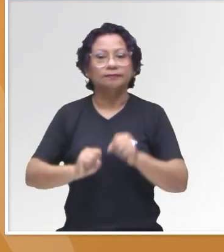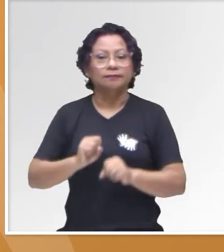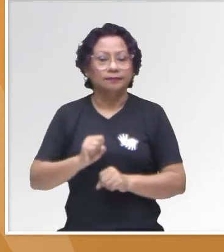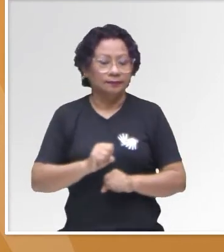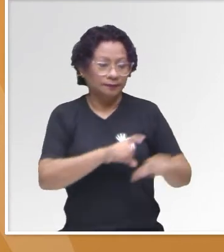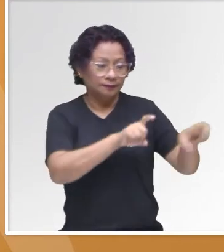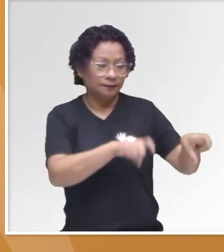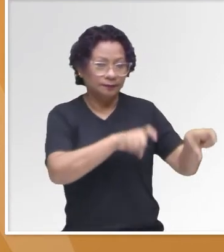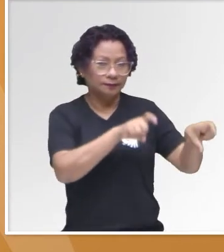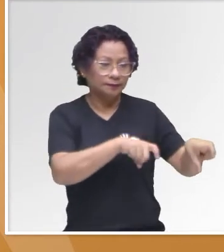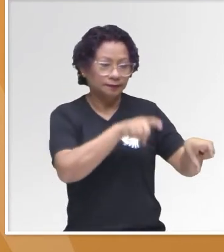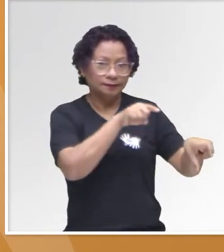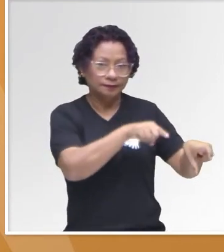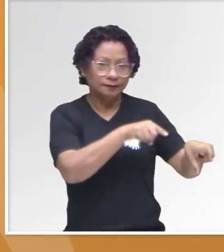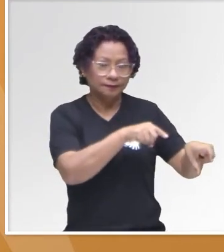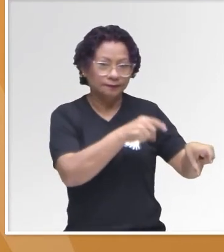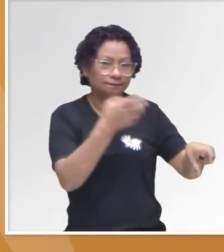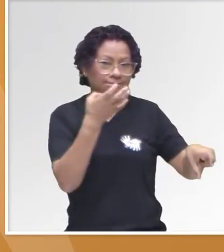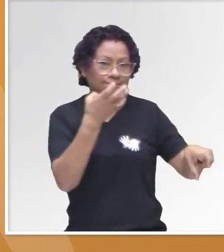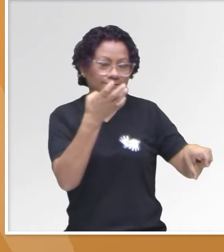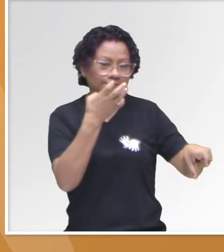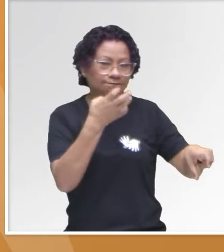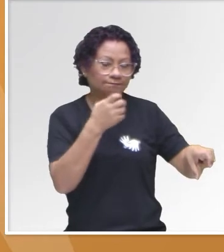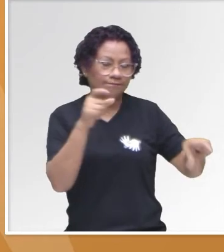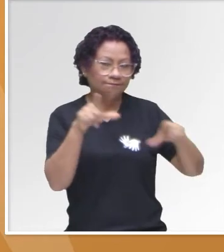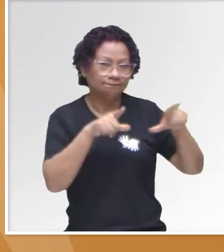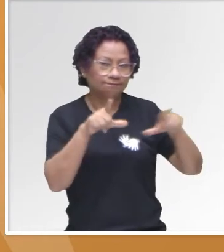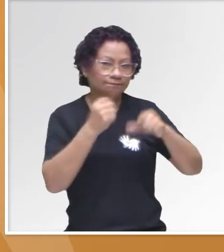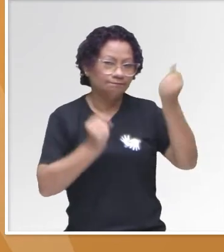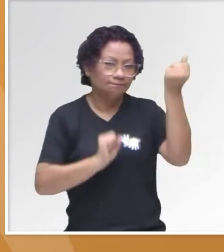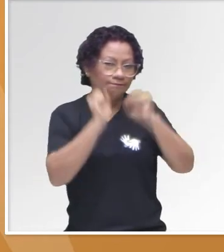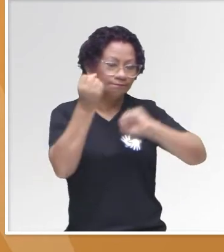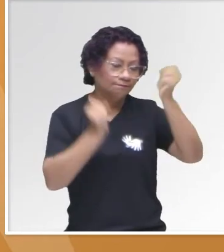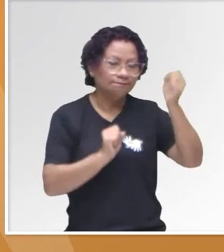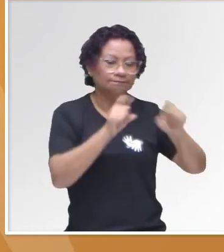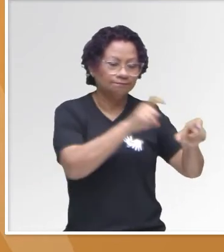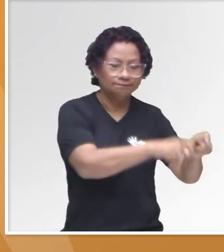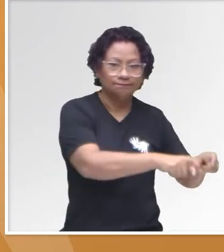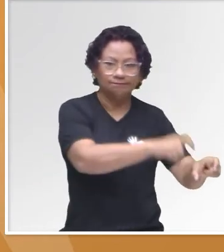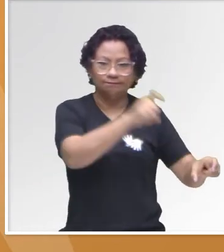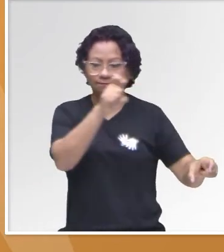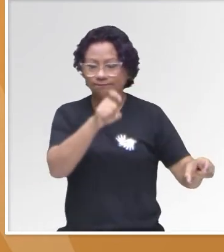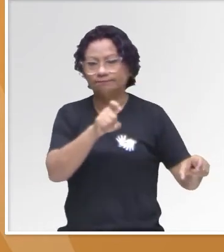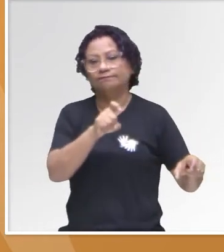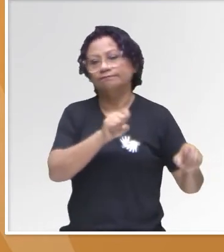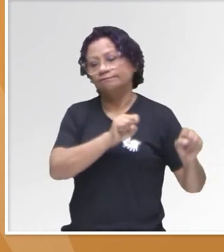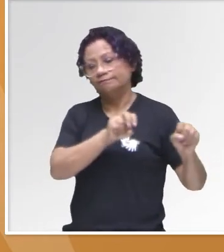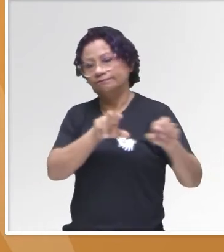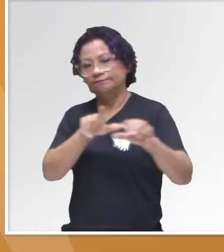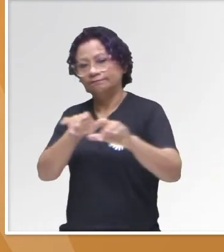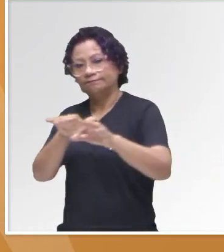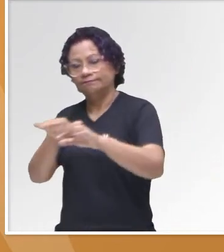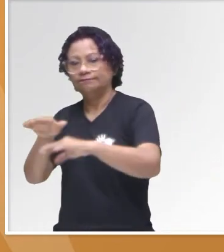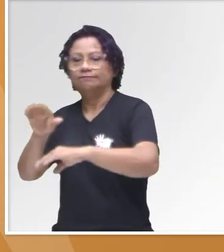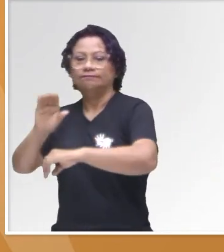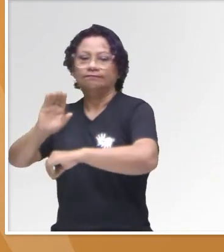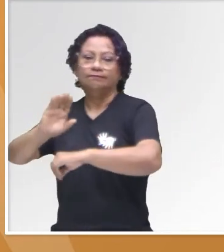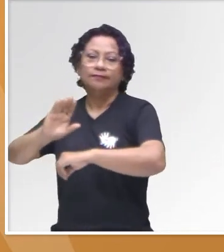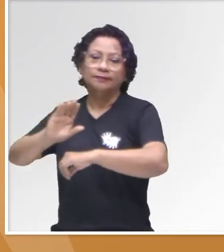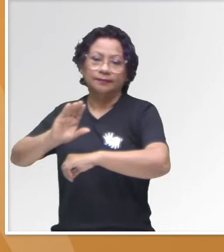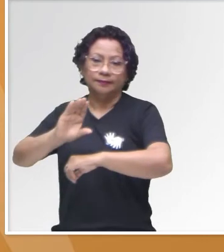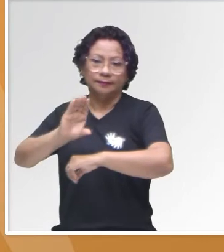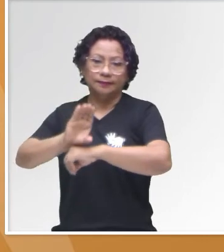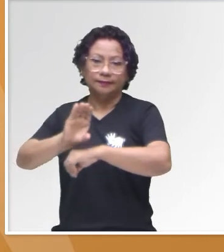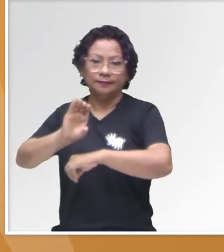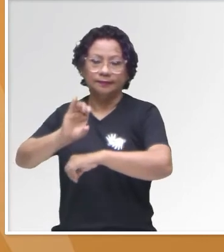para o meio urbano, né? Que é justamente esse processo que ocorre nos países que a gente chama também de países